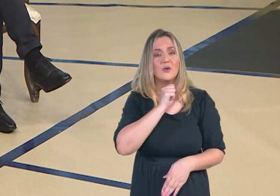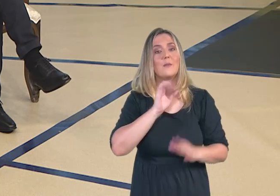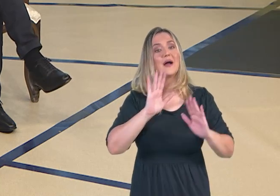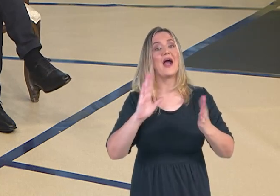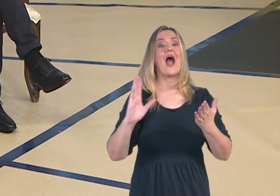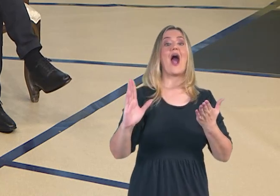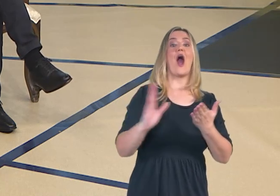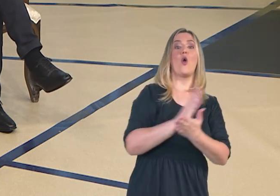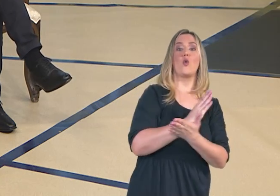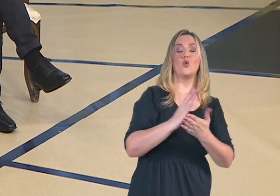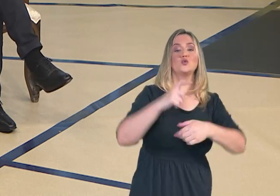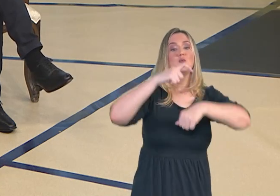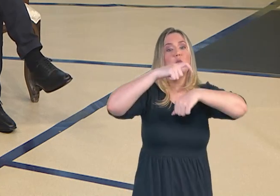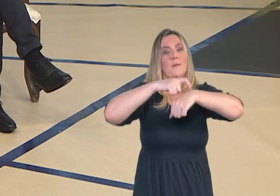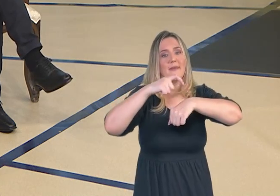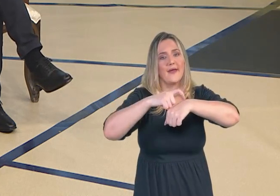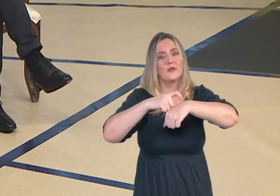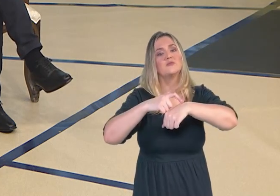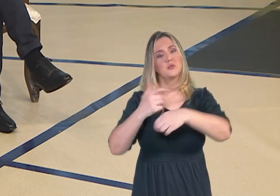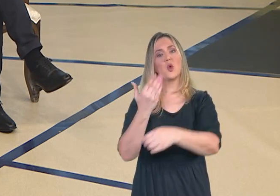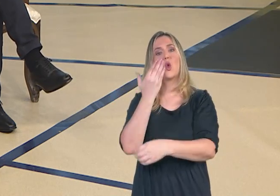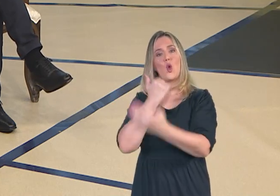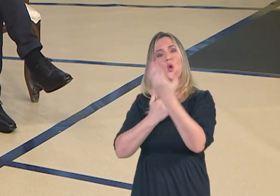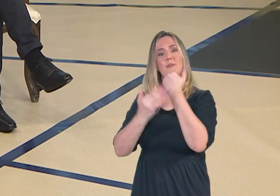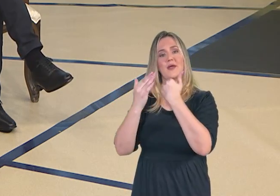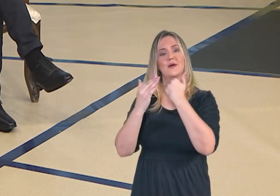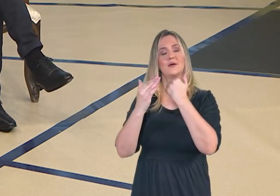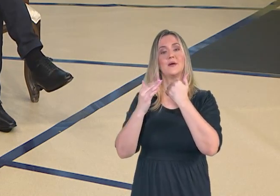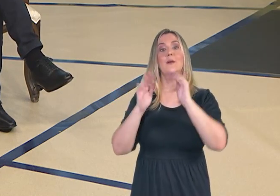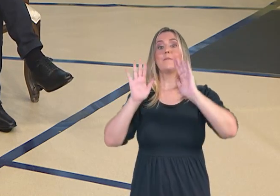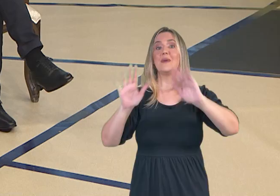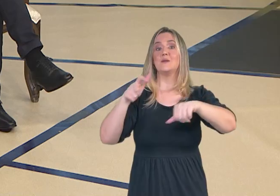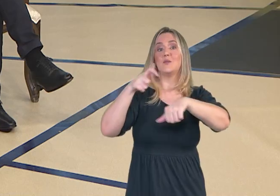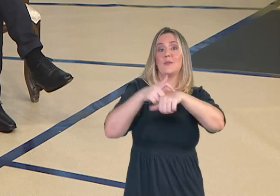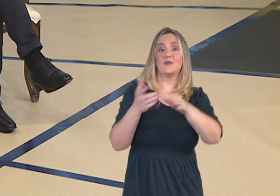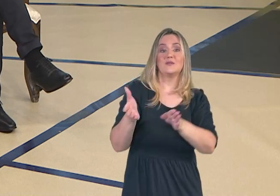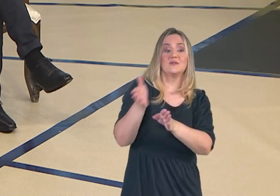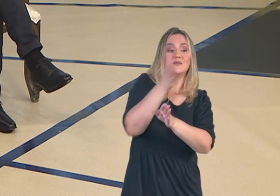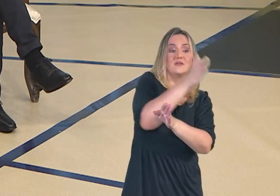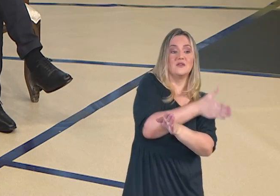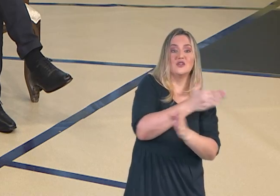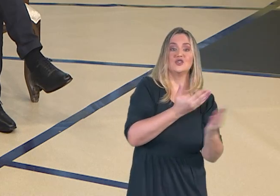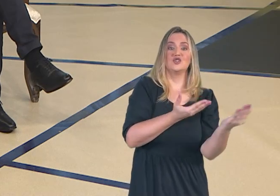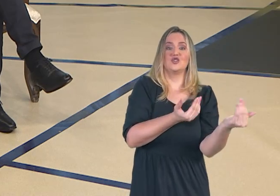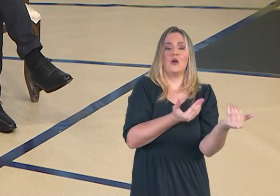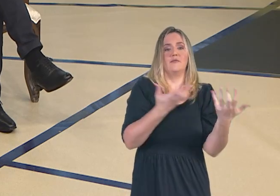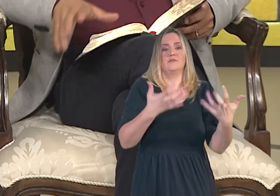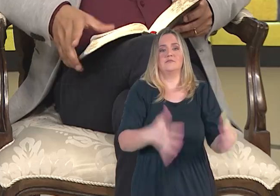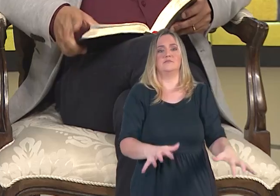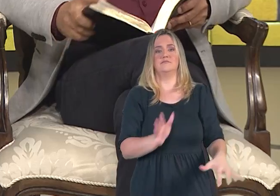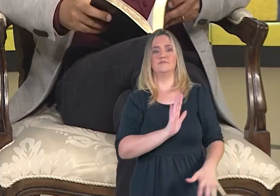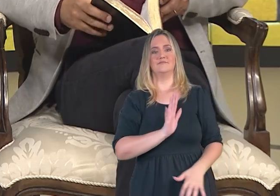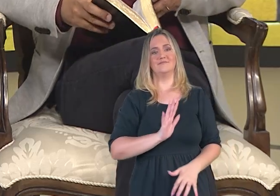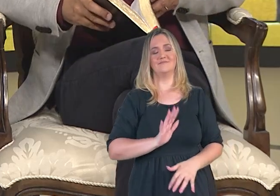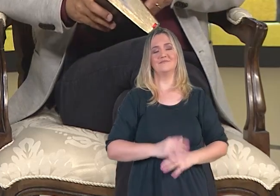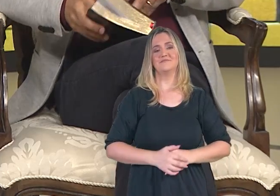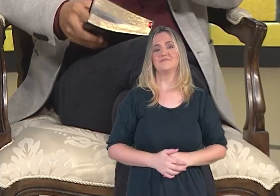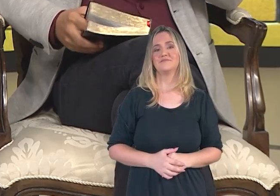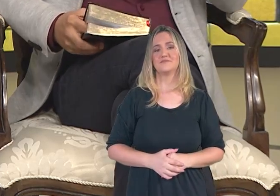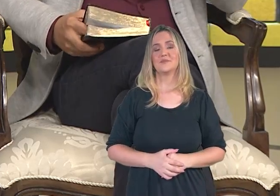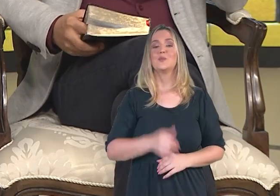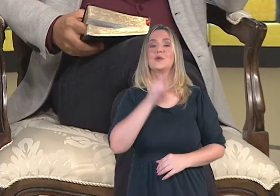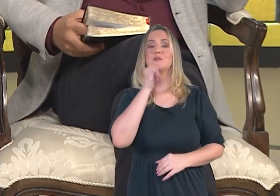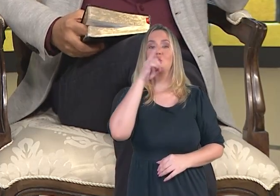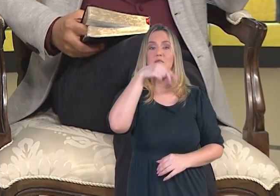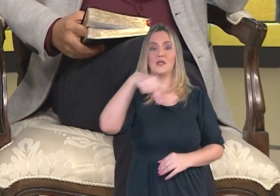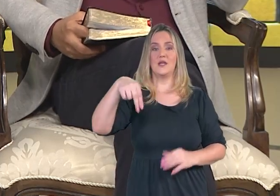menos em alguns momentos, vinho e carne fizeram parte da dieta alimentar do profeta. Podemos até